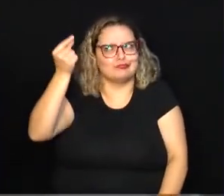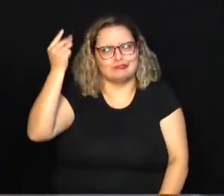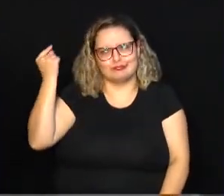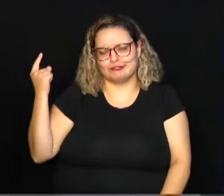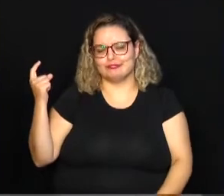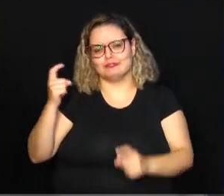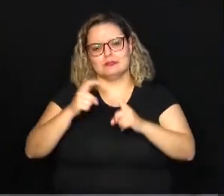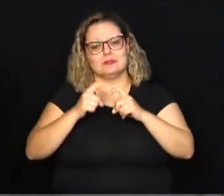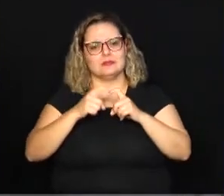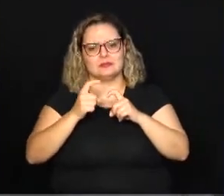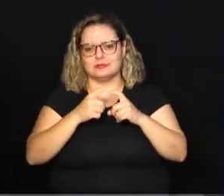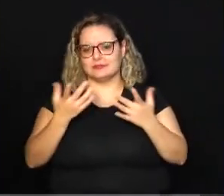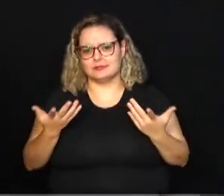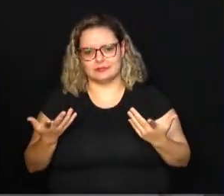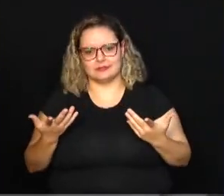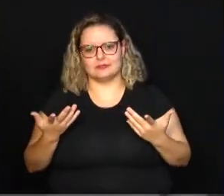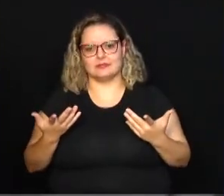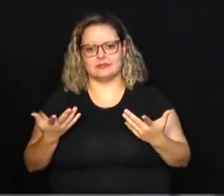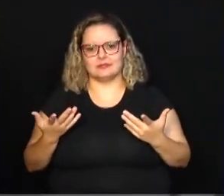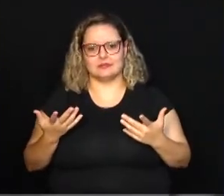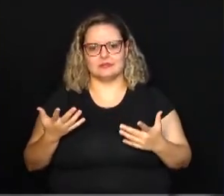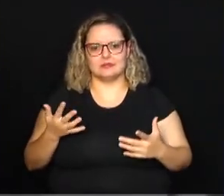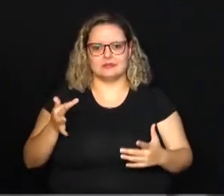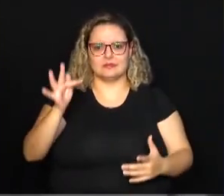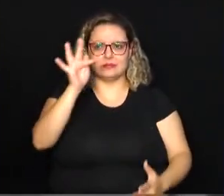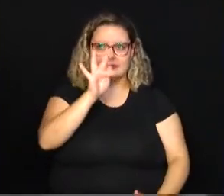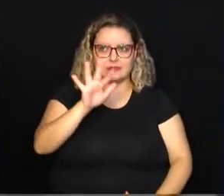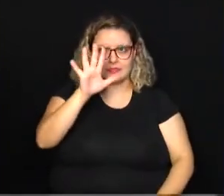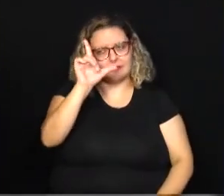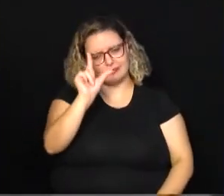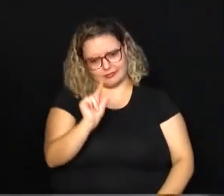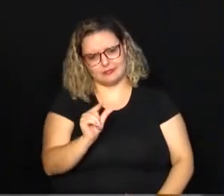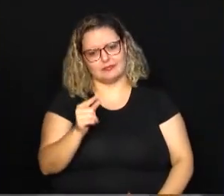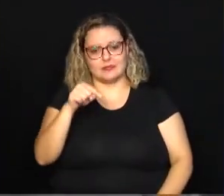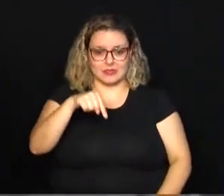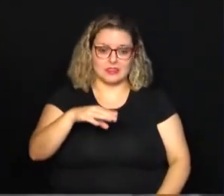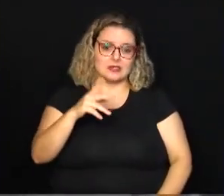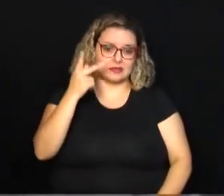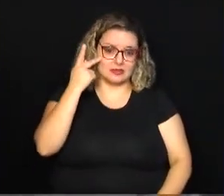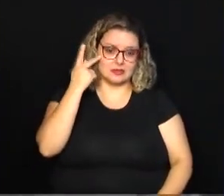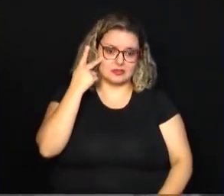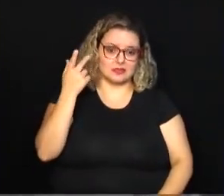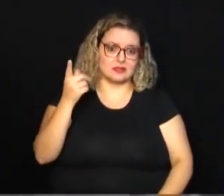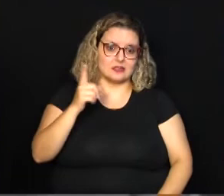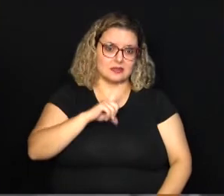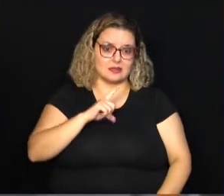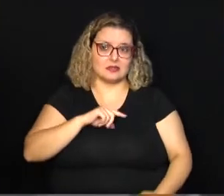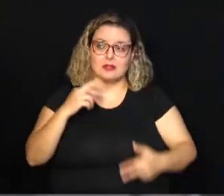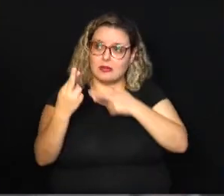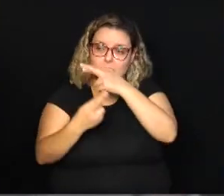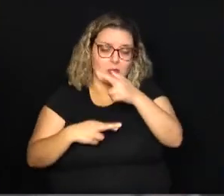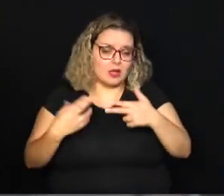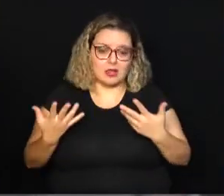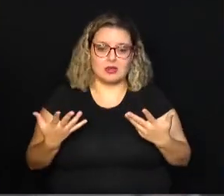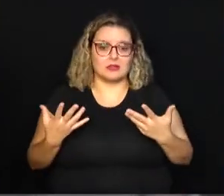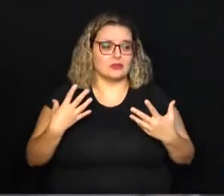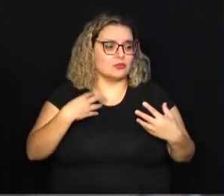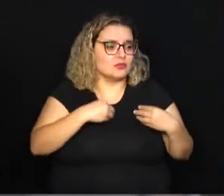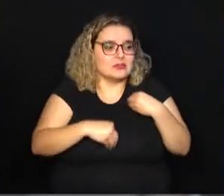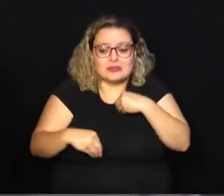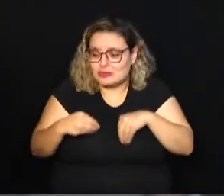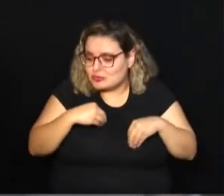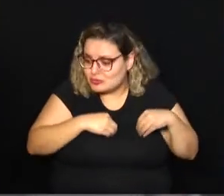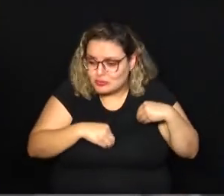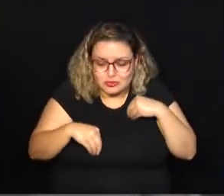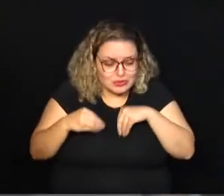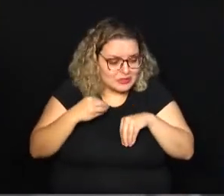o cara do Estado, da Federação cada vez menos, mas o pessoal daqui de São Paulo, a gente tem todo mundo angustiado.